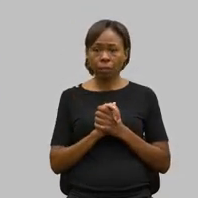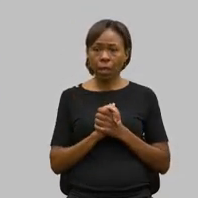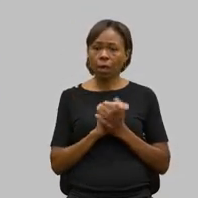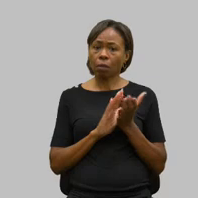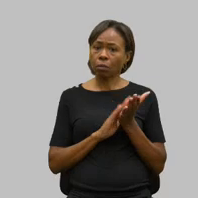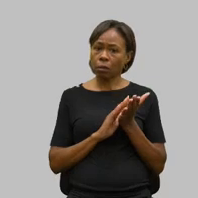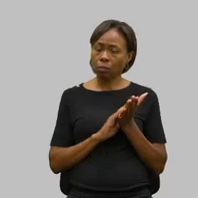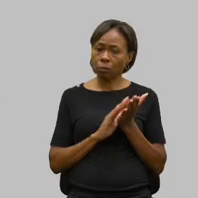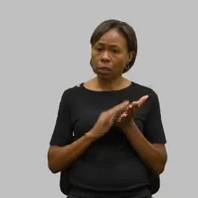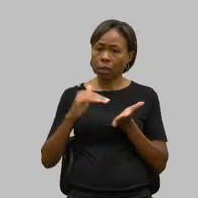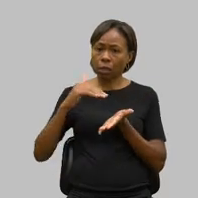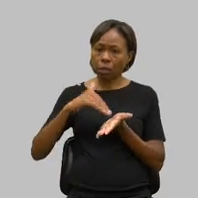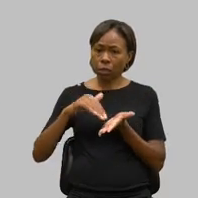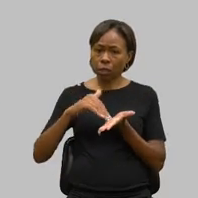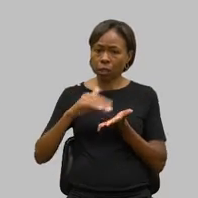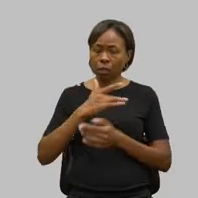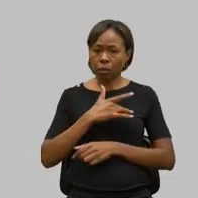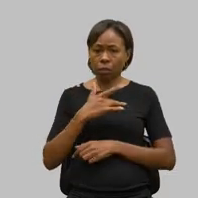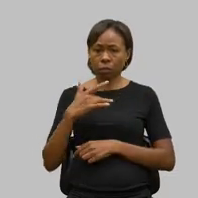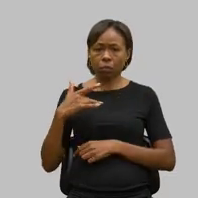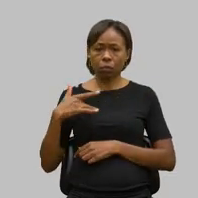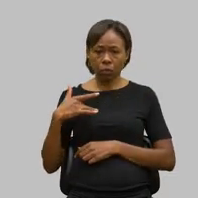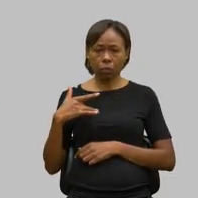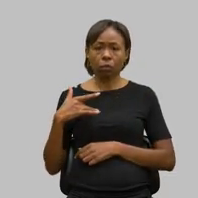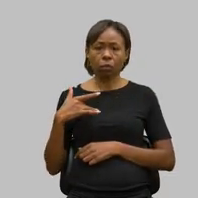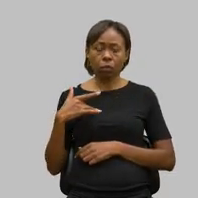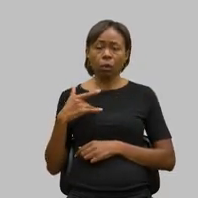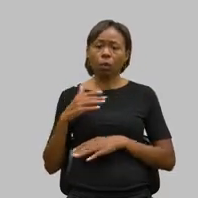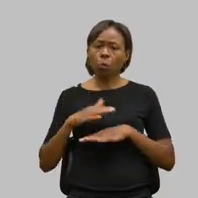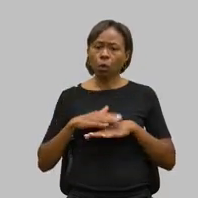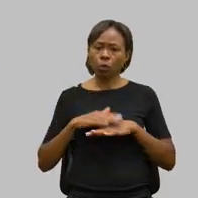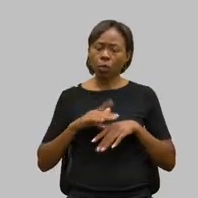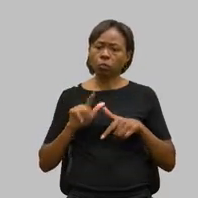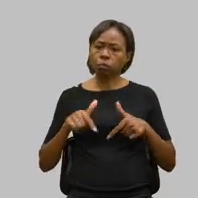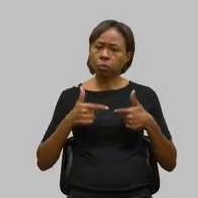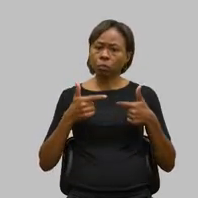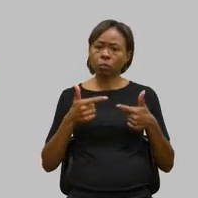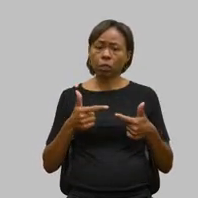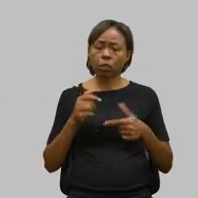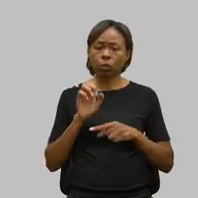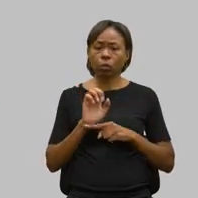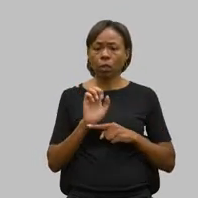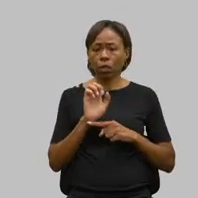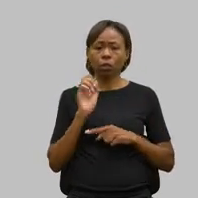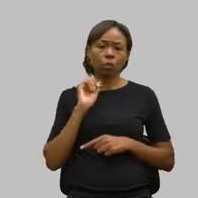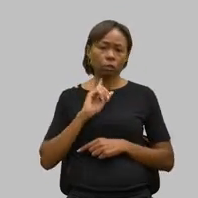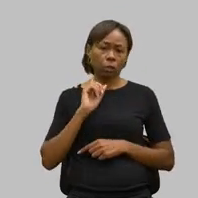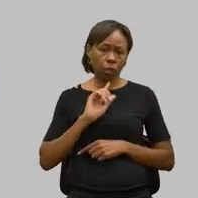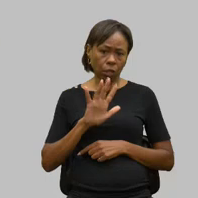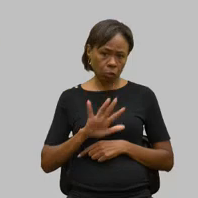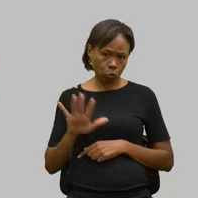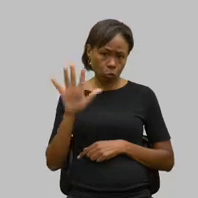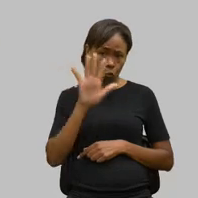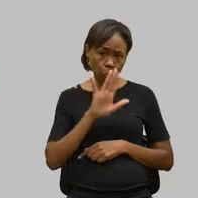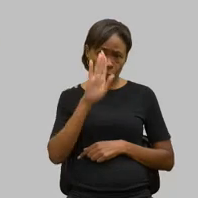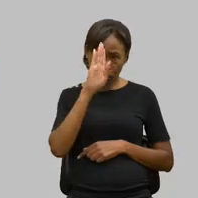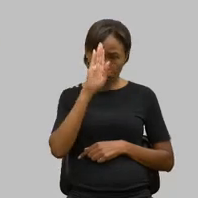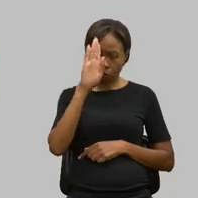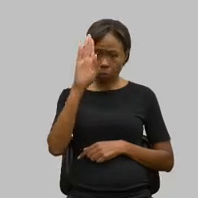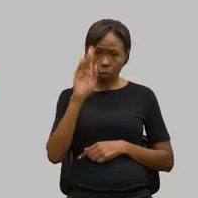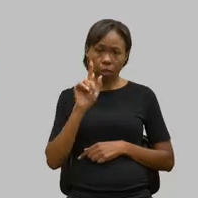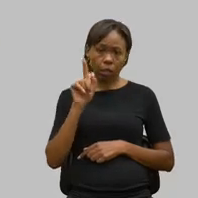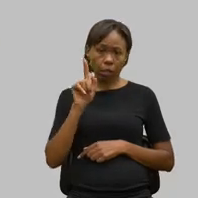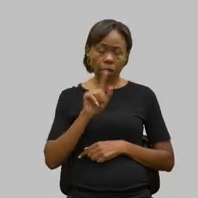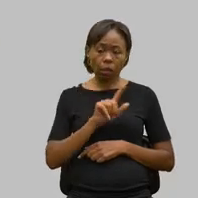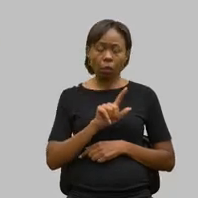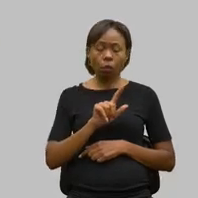a Secretaria de Saúde pelo que tem feito em todo o estado de Minas Gerais, sobretudo na nossa região, o Vale do